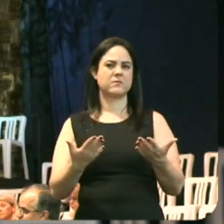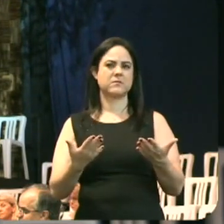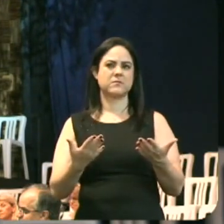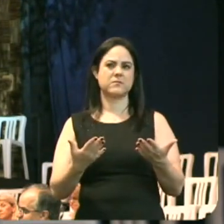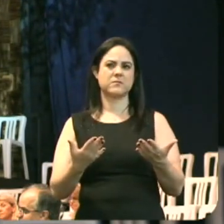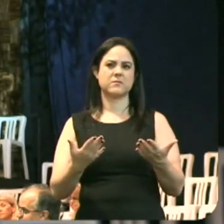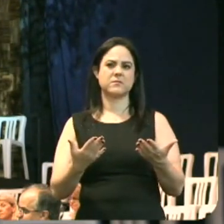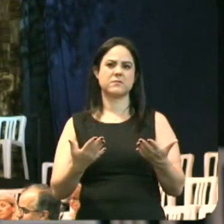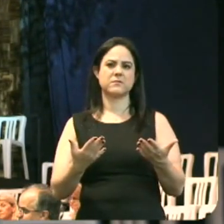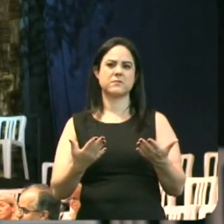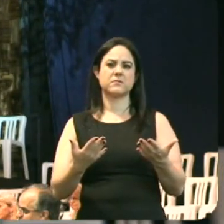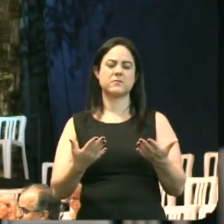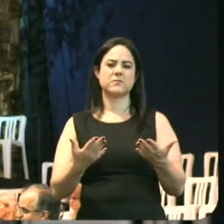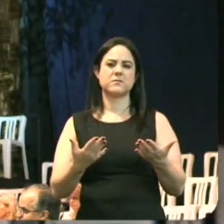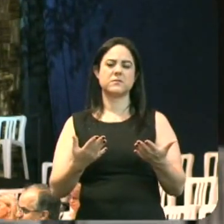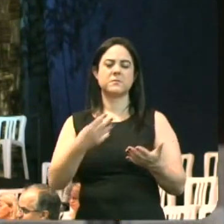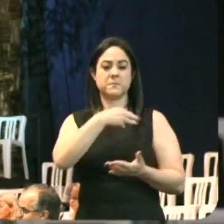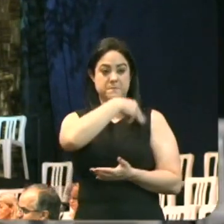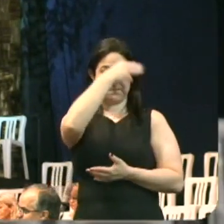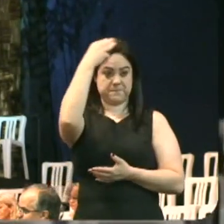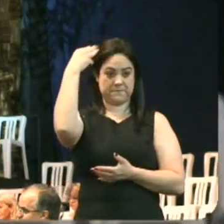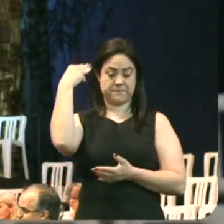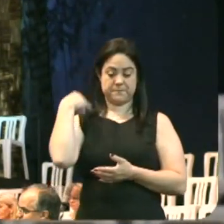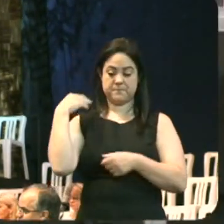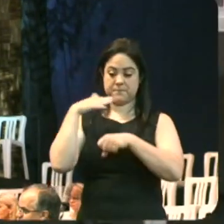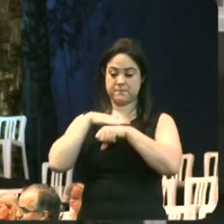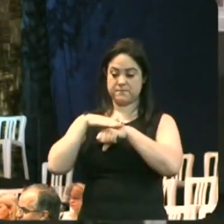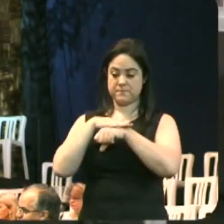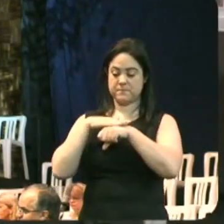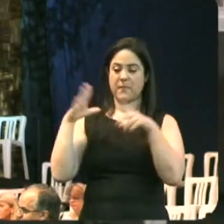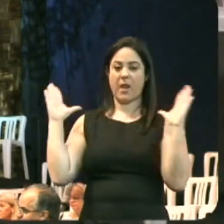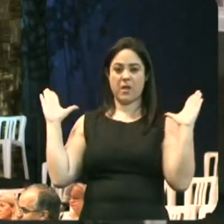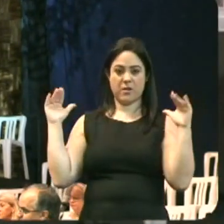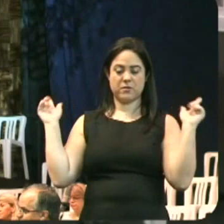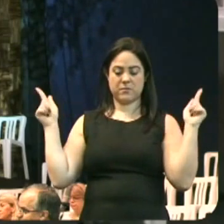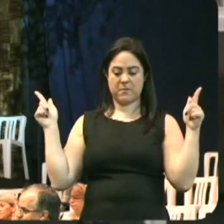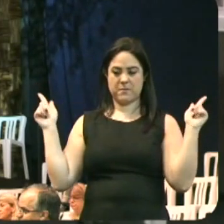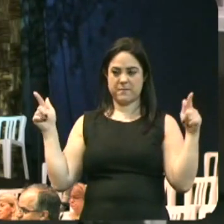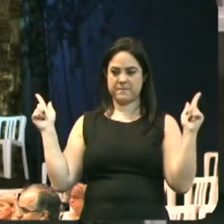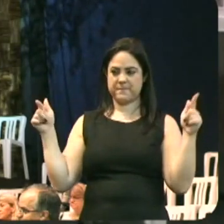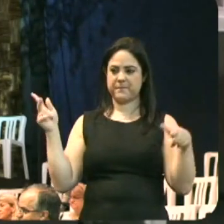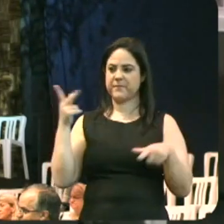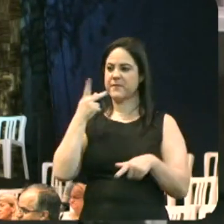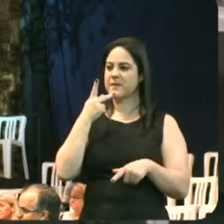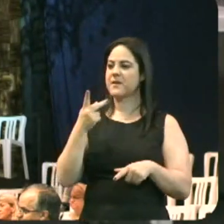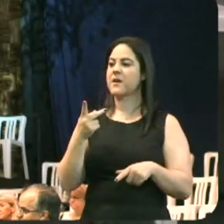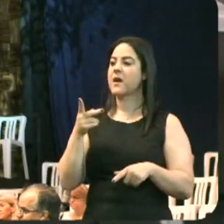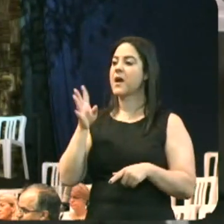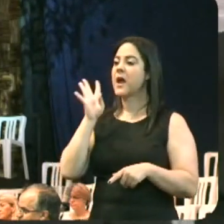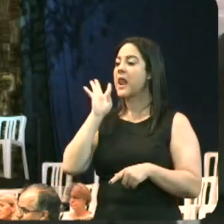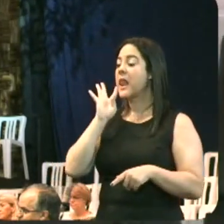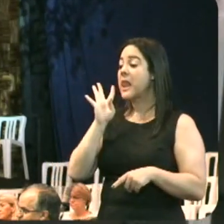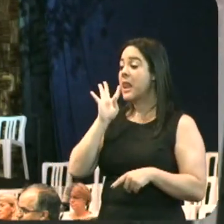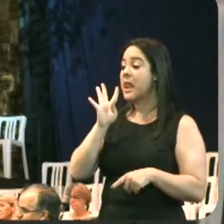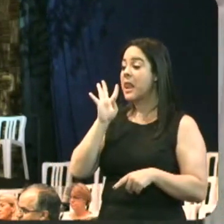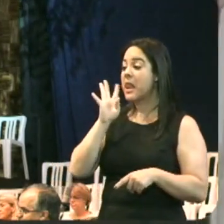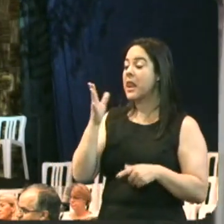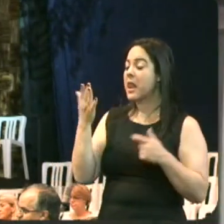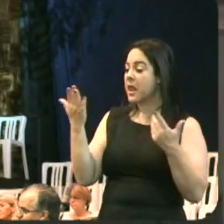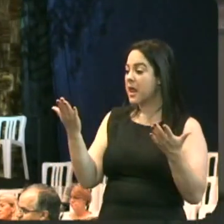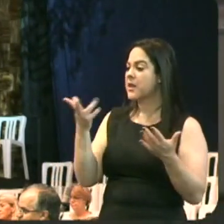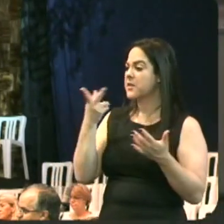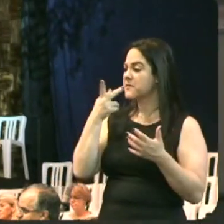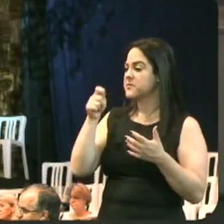conversa com o anjo Gabriel. E ela diz, olha, legal, você está